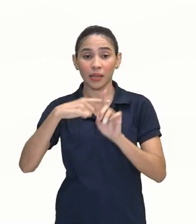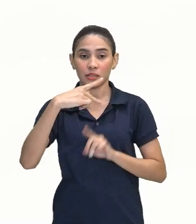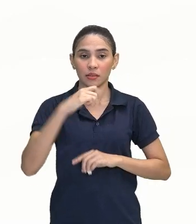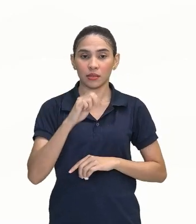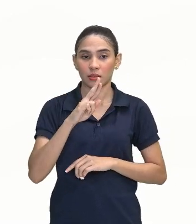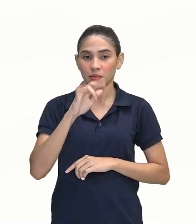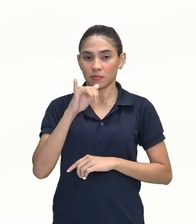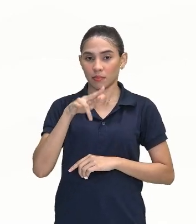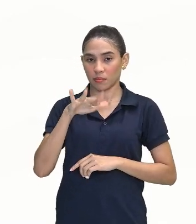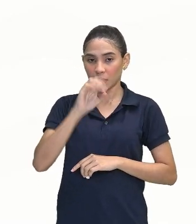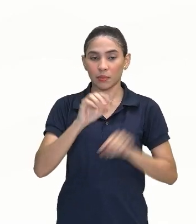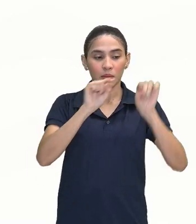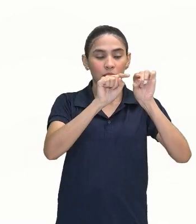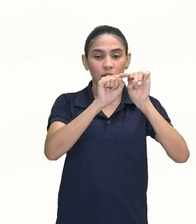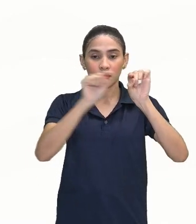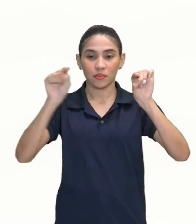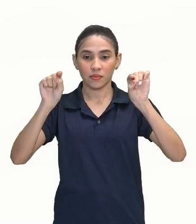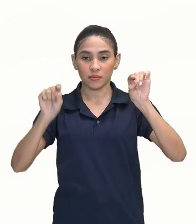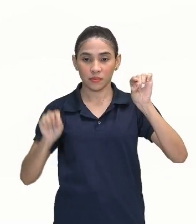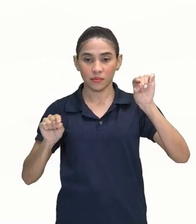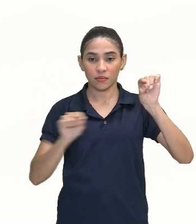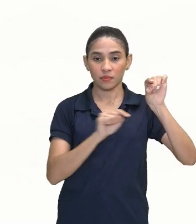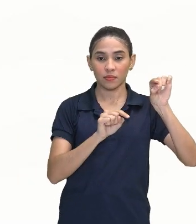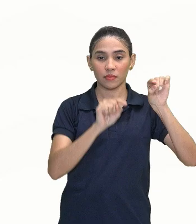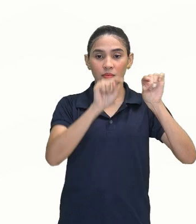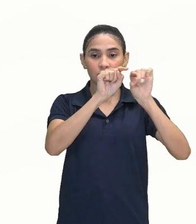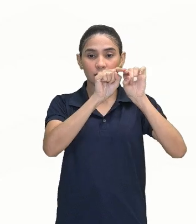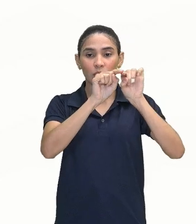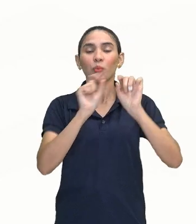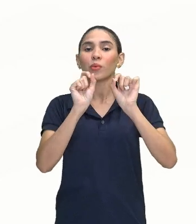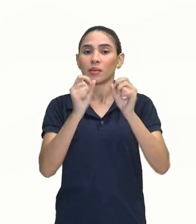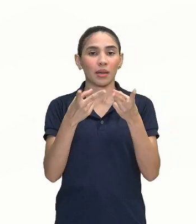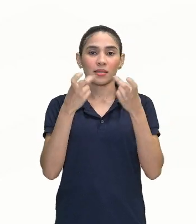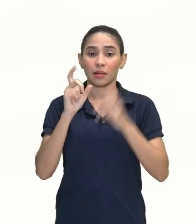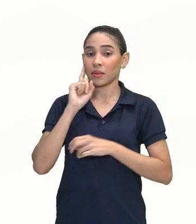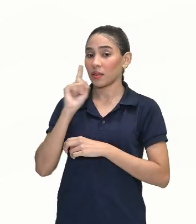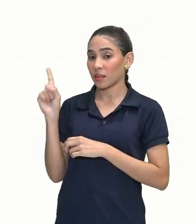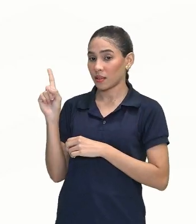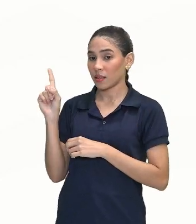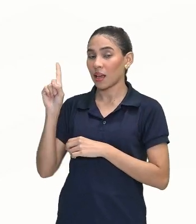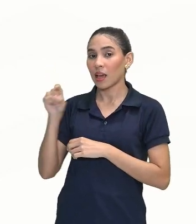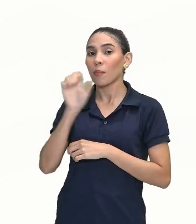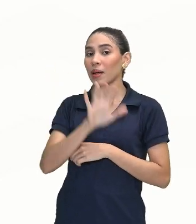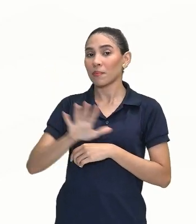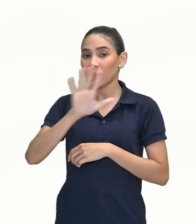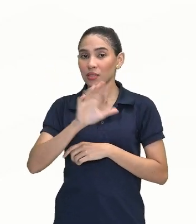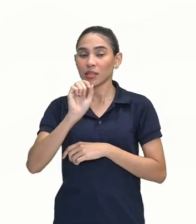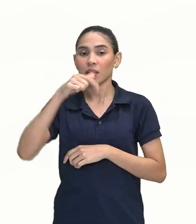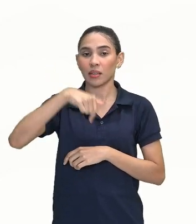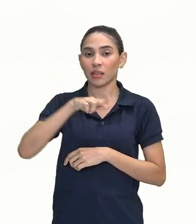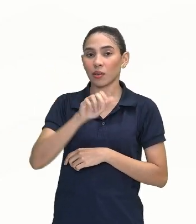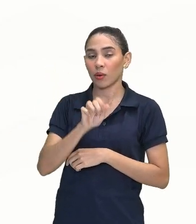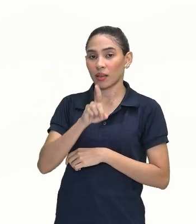retângulo. O que a gente consegue perceber aqui desse retângulo? Primeiro, que ele é uma figura quadrilátero,